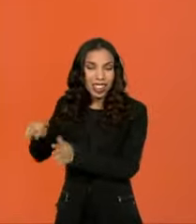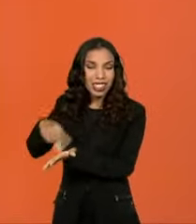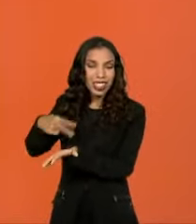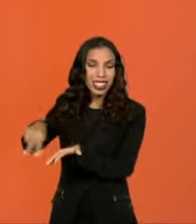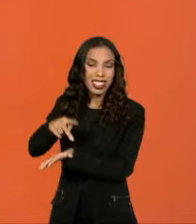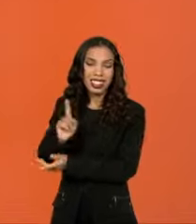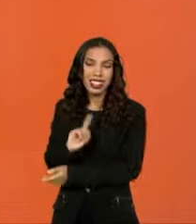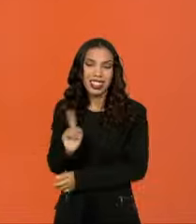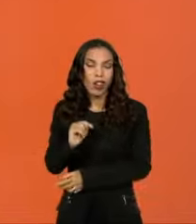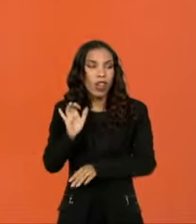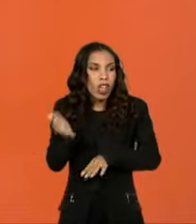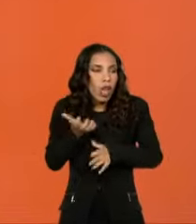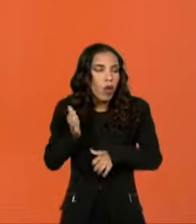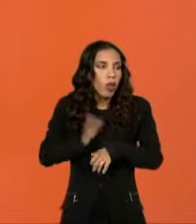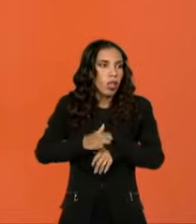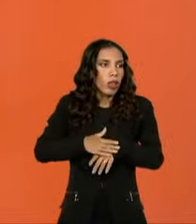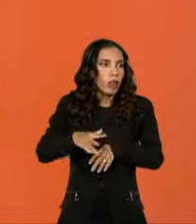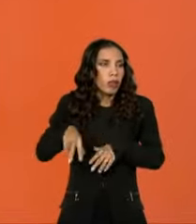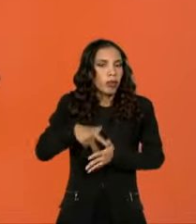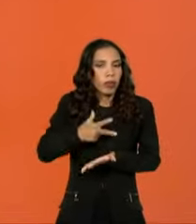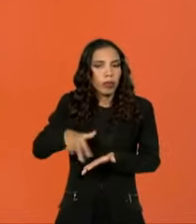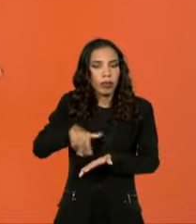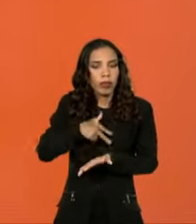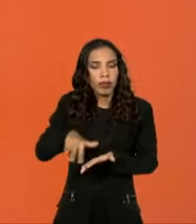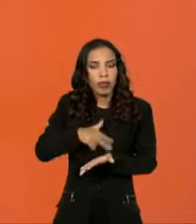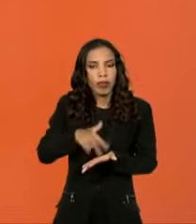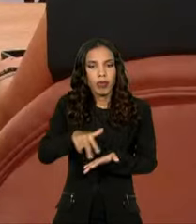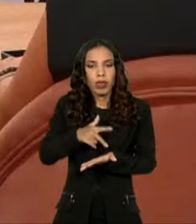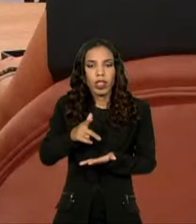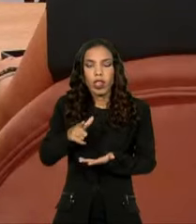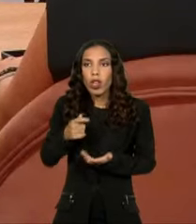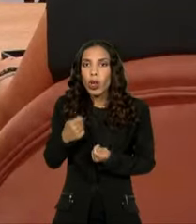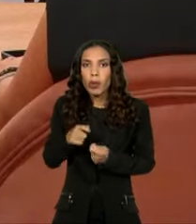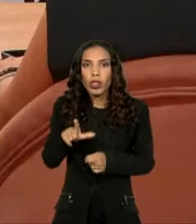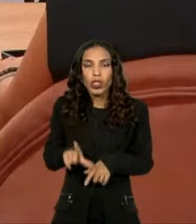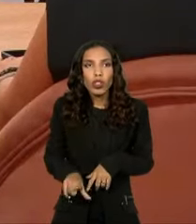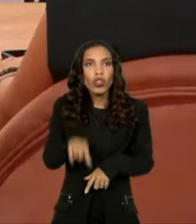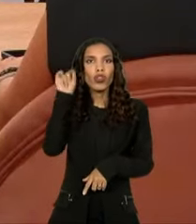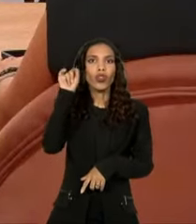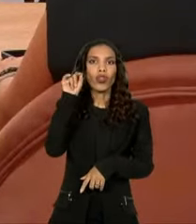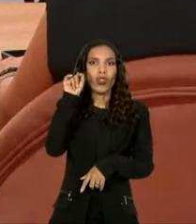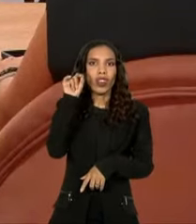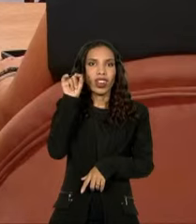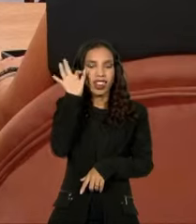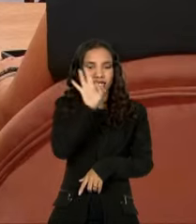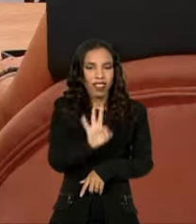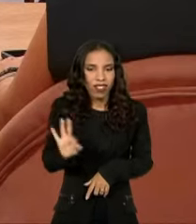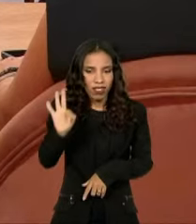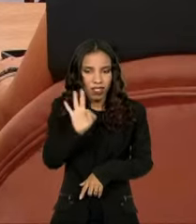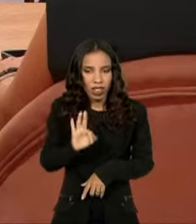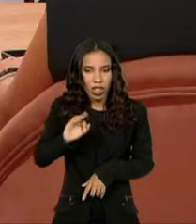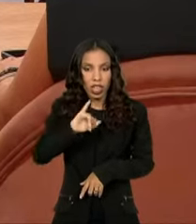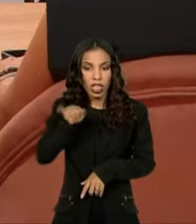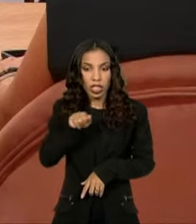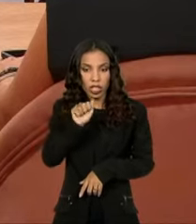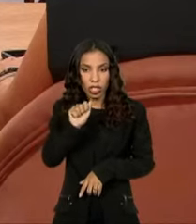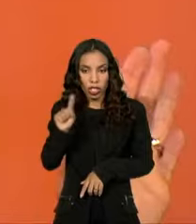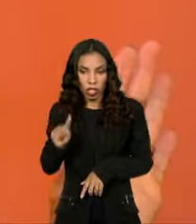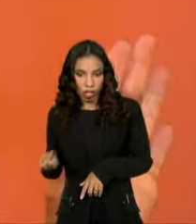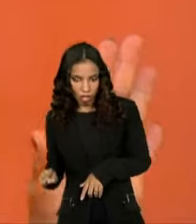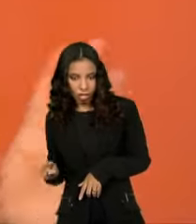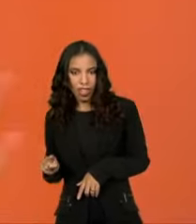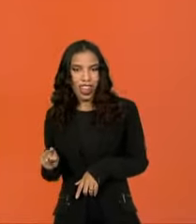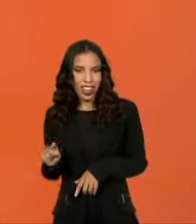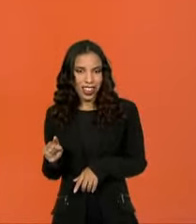Então, eu falei, eu preciso, então, tomar um rumo aqui no, na minha faculdade. Escolher, né? Você claro. Faz o jazz ainda, esse ano? Faço, estou fazendo. O jazz eu faço, atualmente